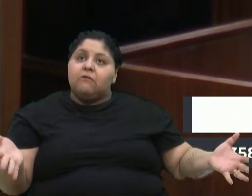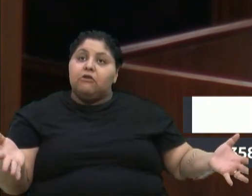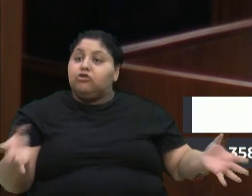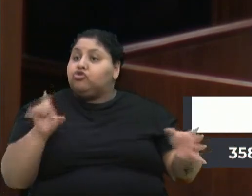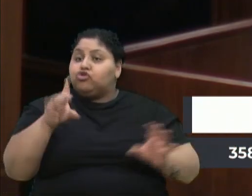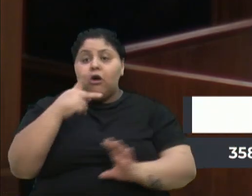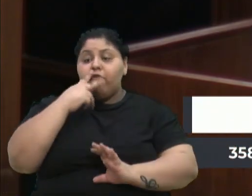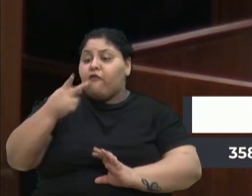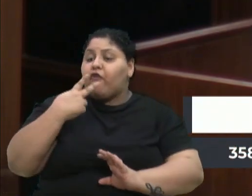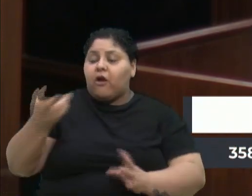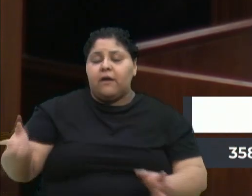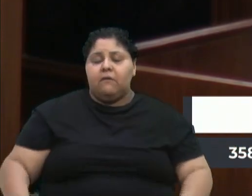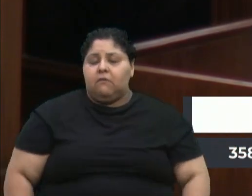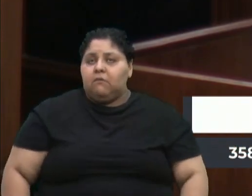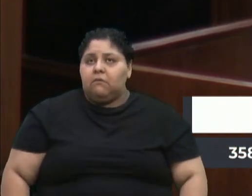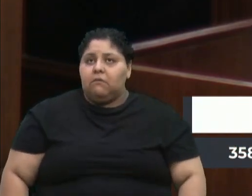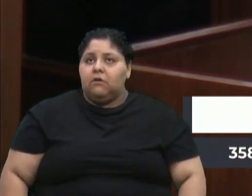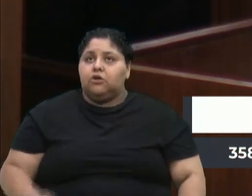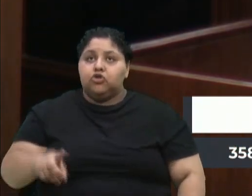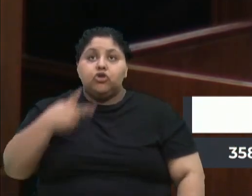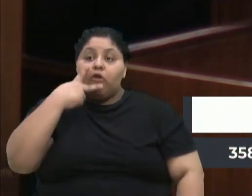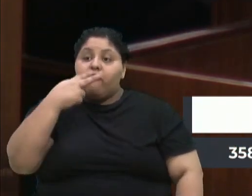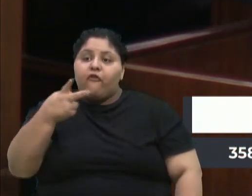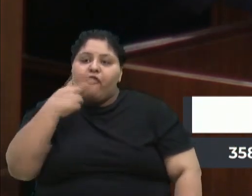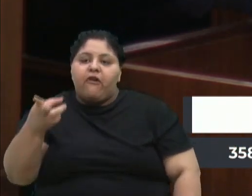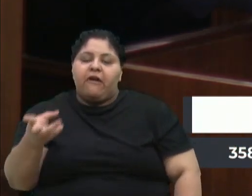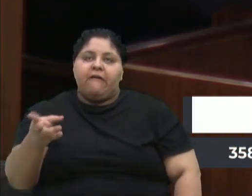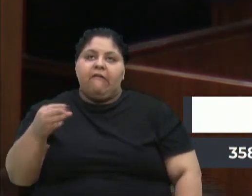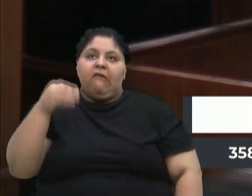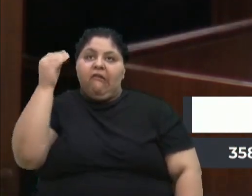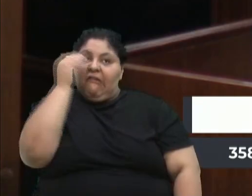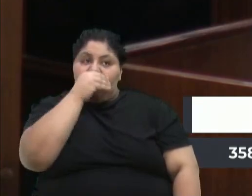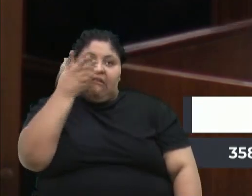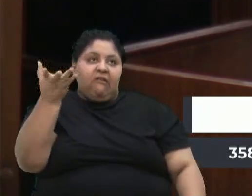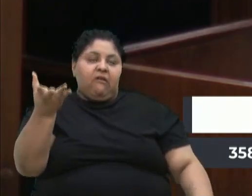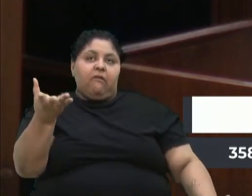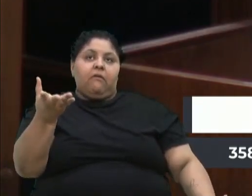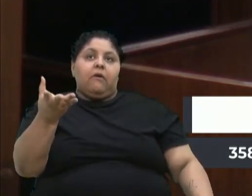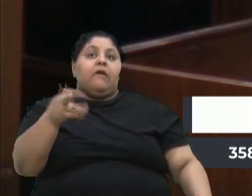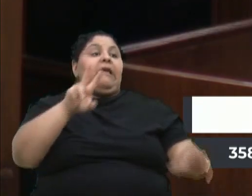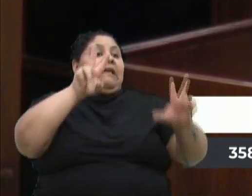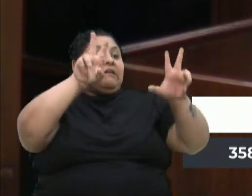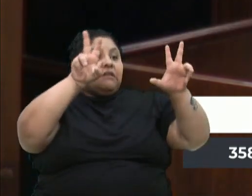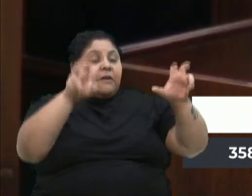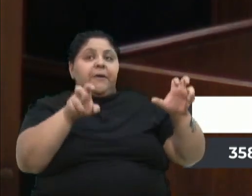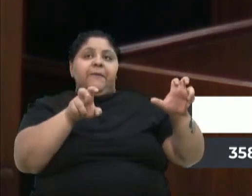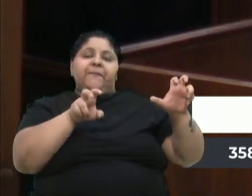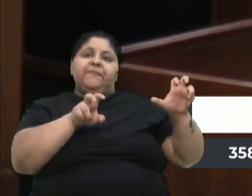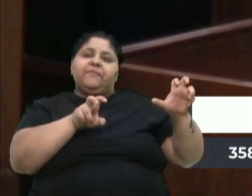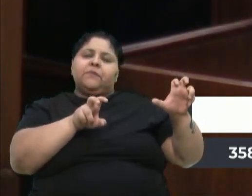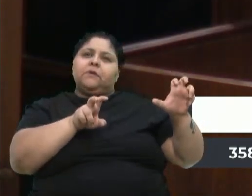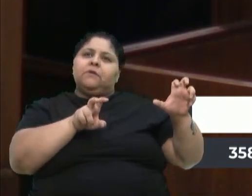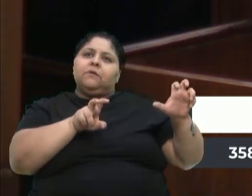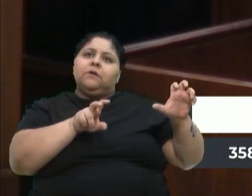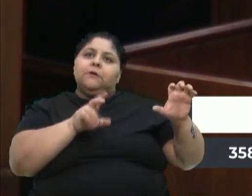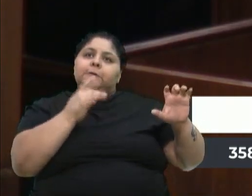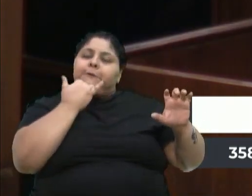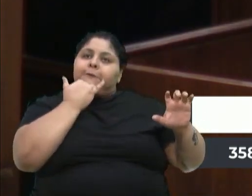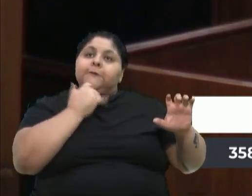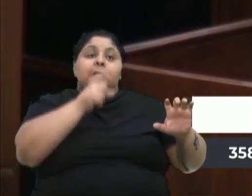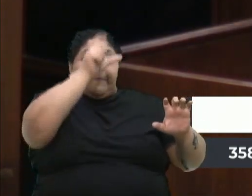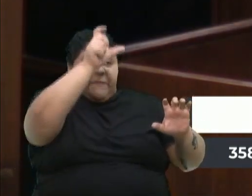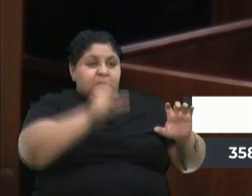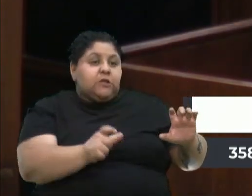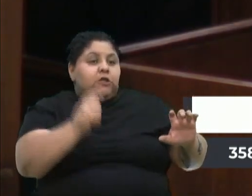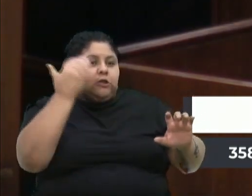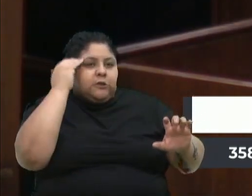Fofoca. Fofoca, é o vadio agitado. Esse é o tema, a pessoa sabe que quando